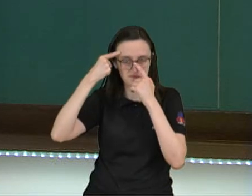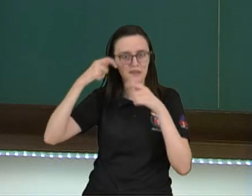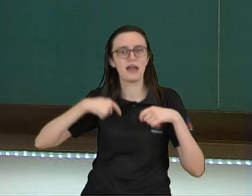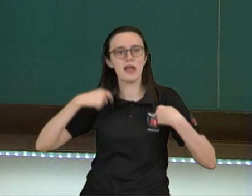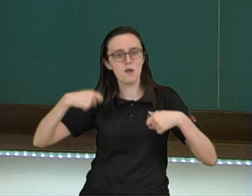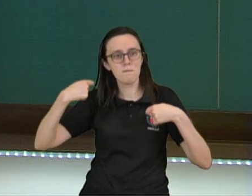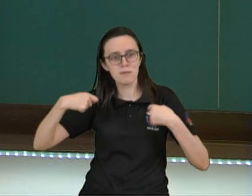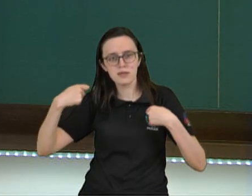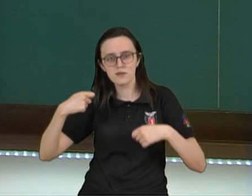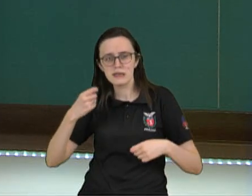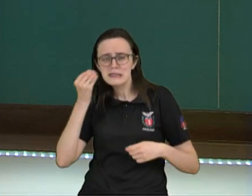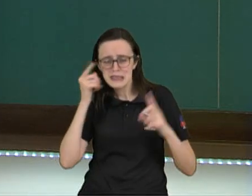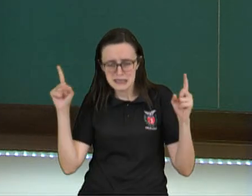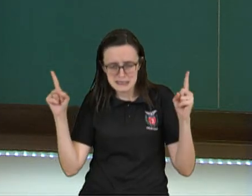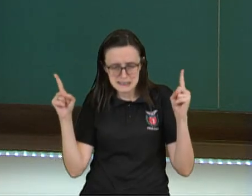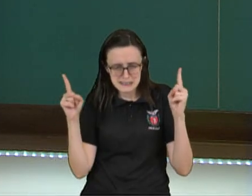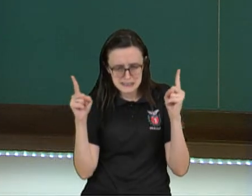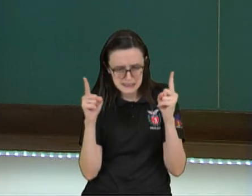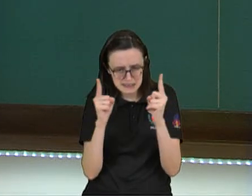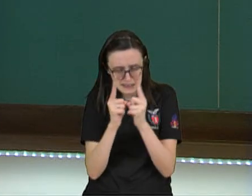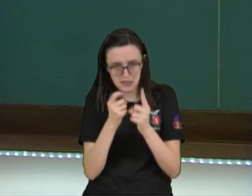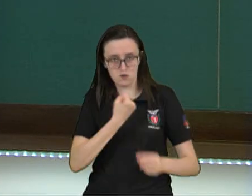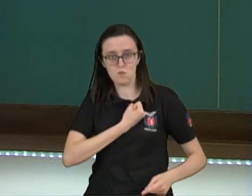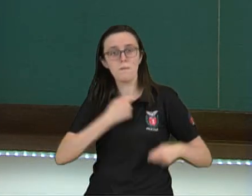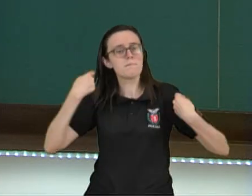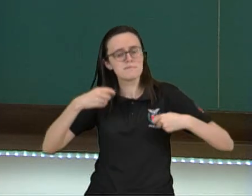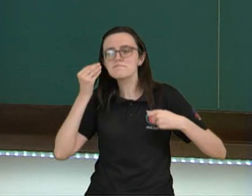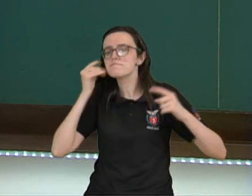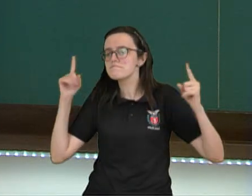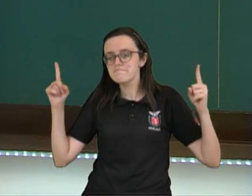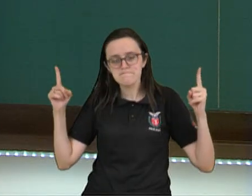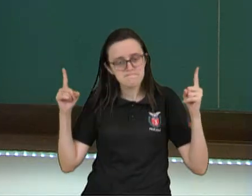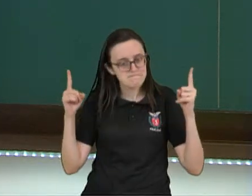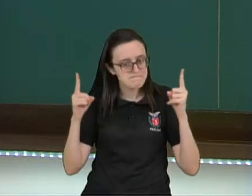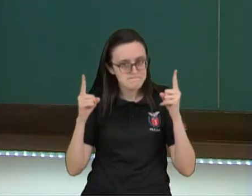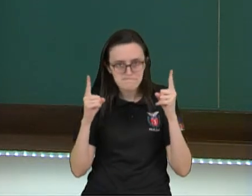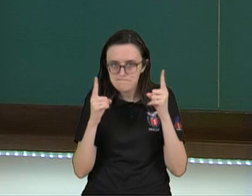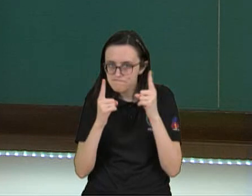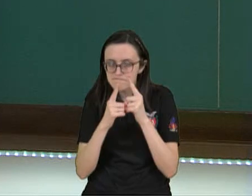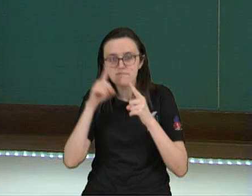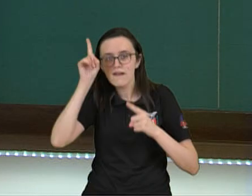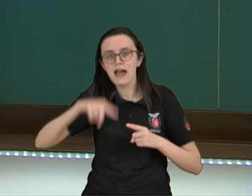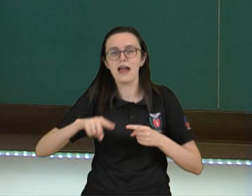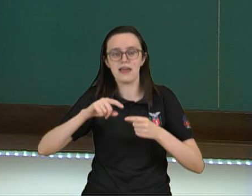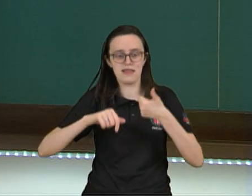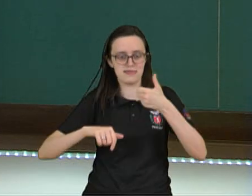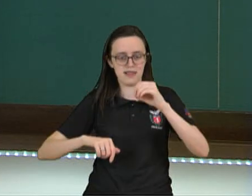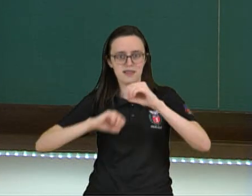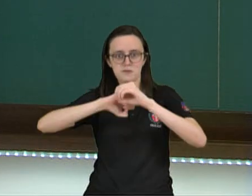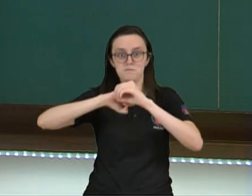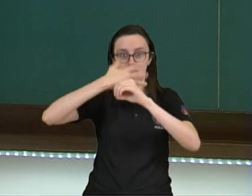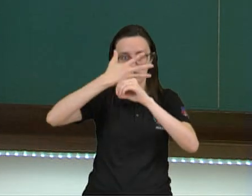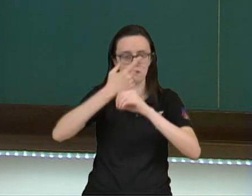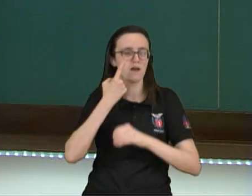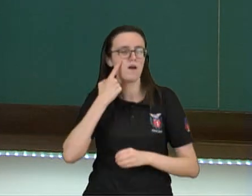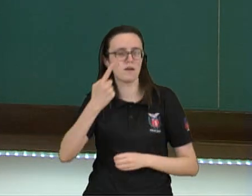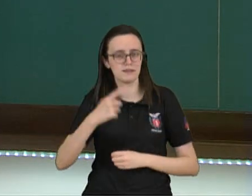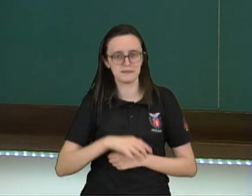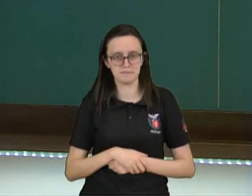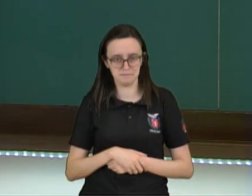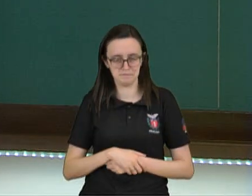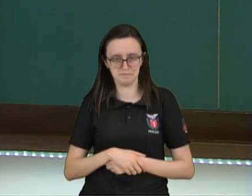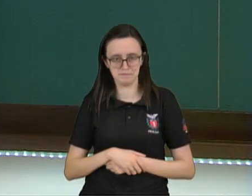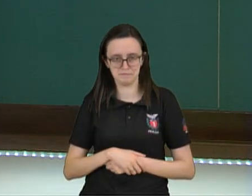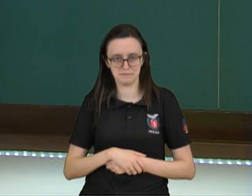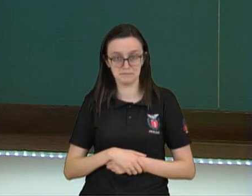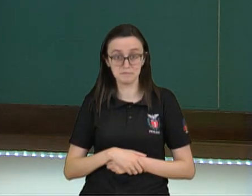de forma a deixar o menor número inteiro possível que eu vou manter na frente da potência de 10. Aqui, ó, na frente da